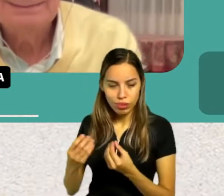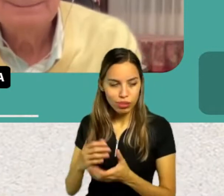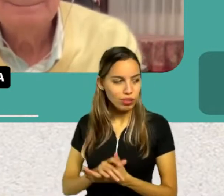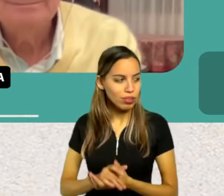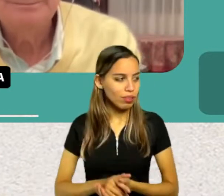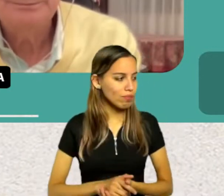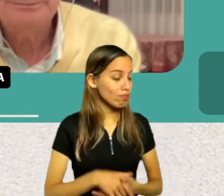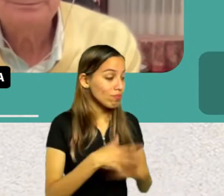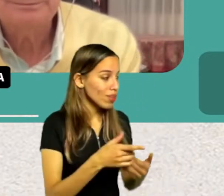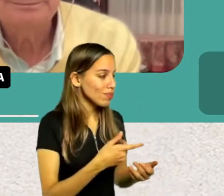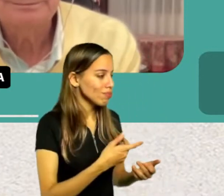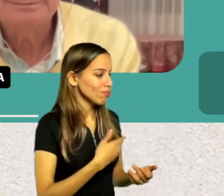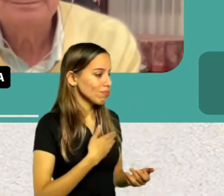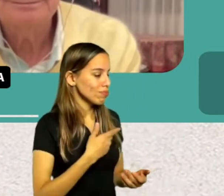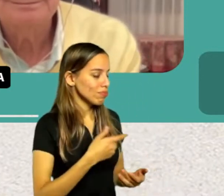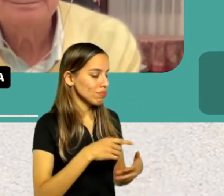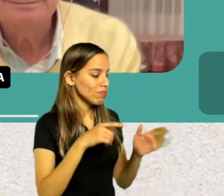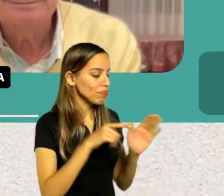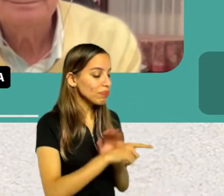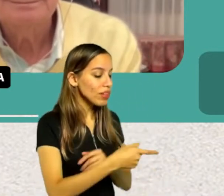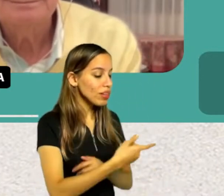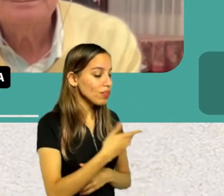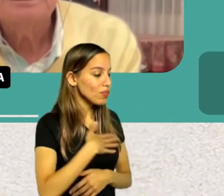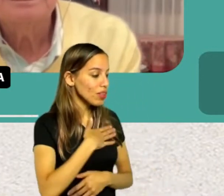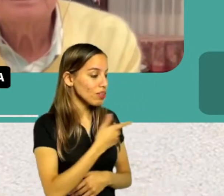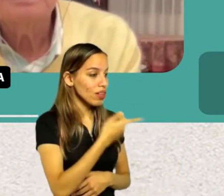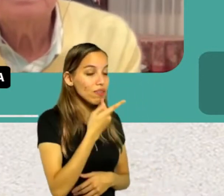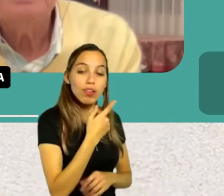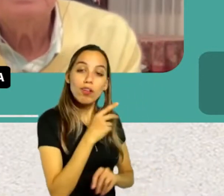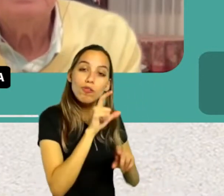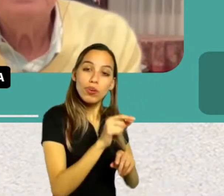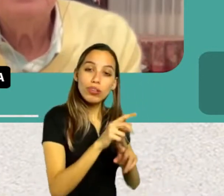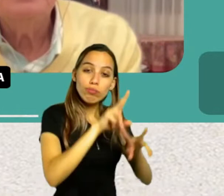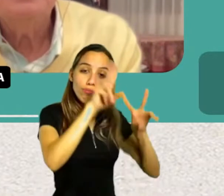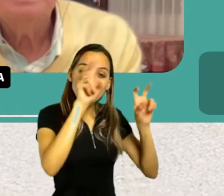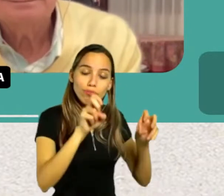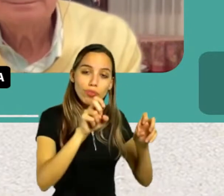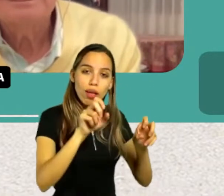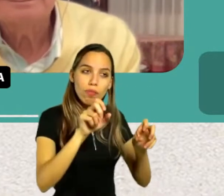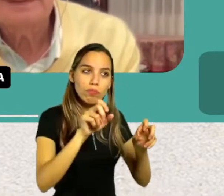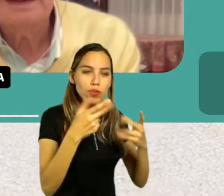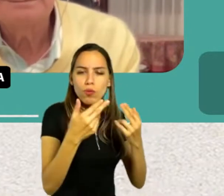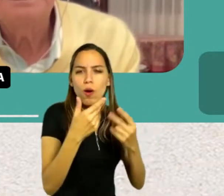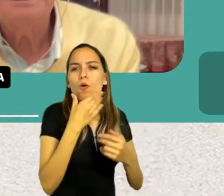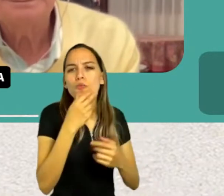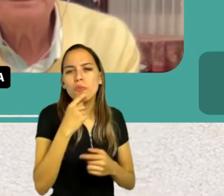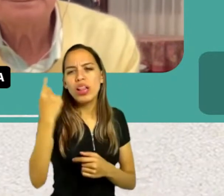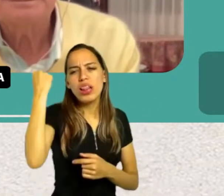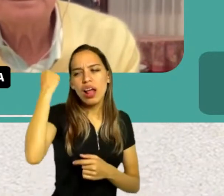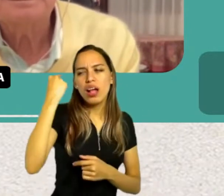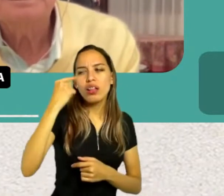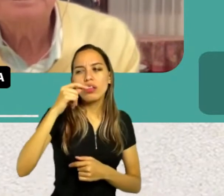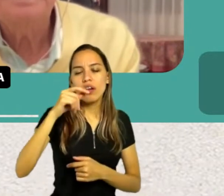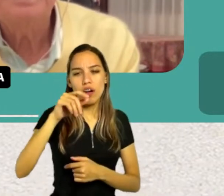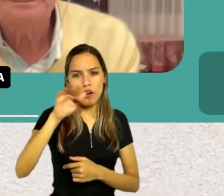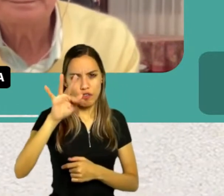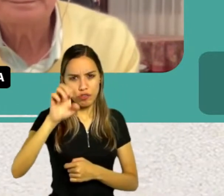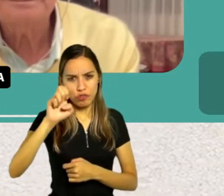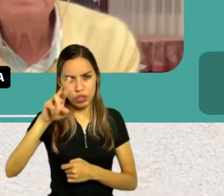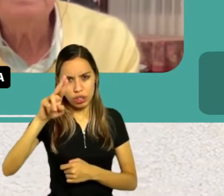Drauzio, agora a gente pode falar, como o Fernando Sabino declarou lá na década de 50, você tem